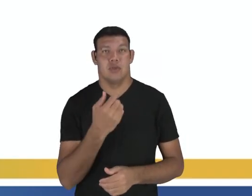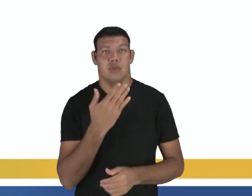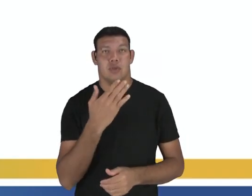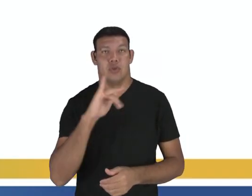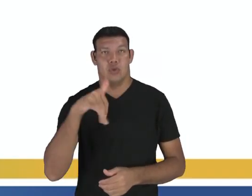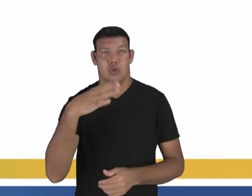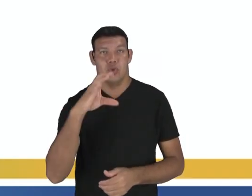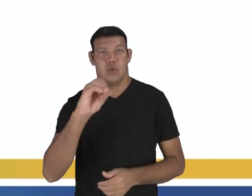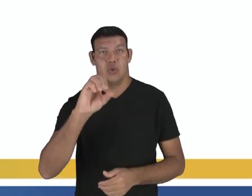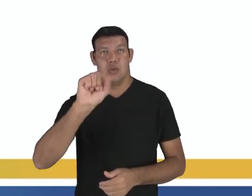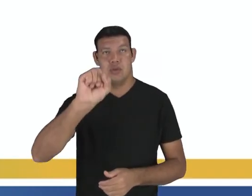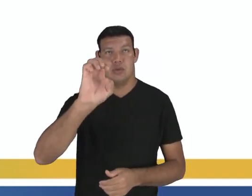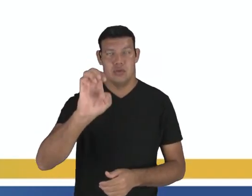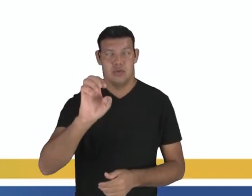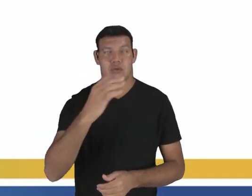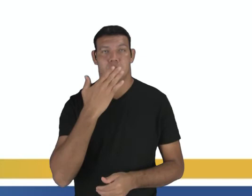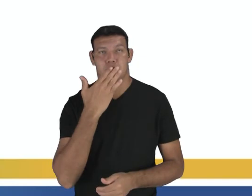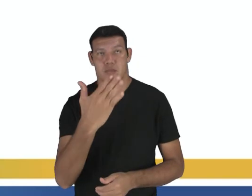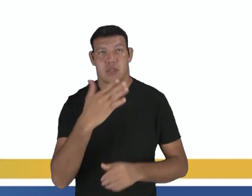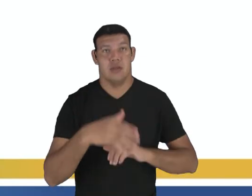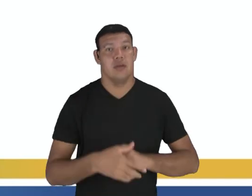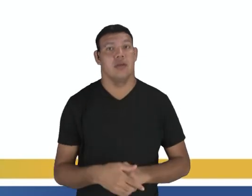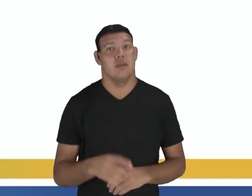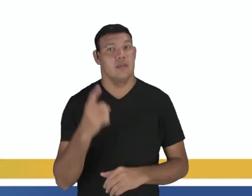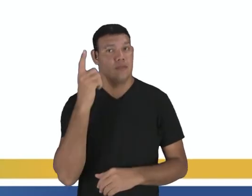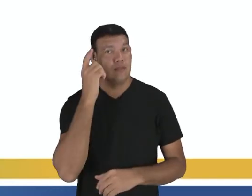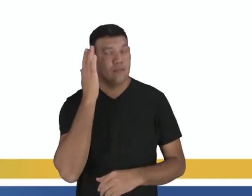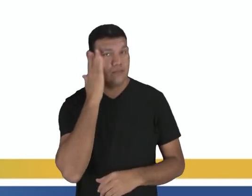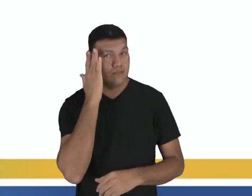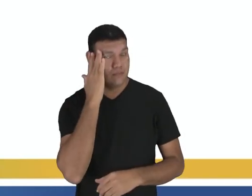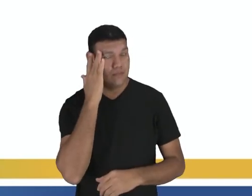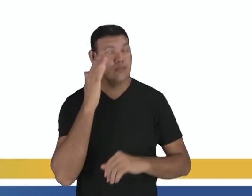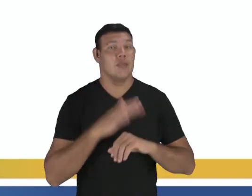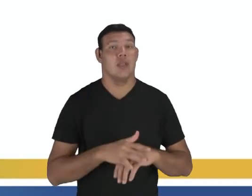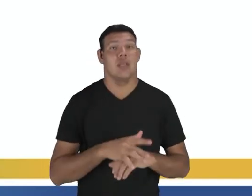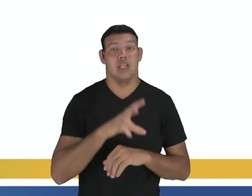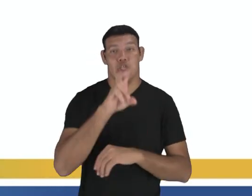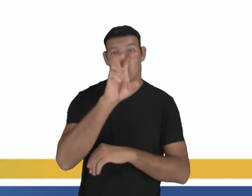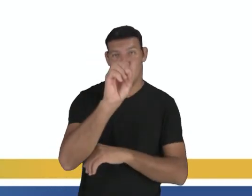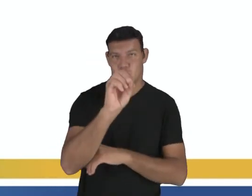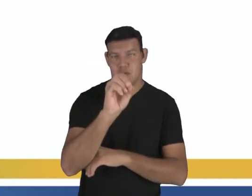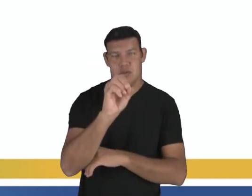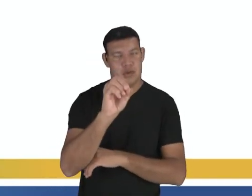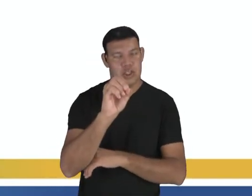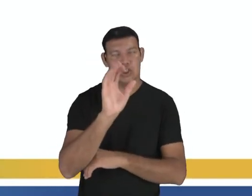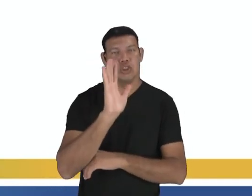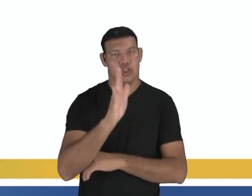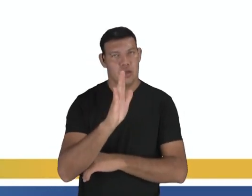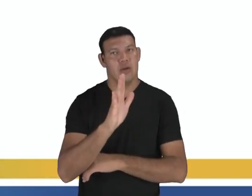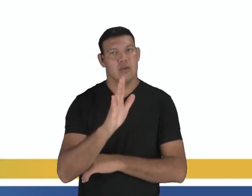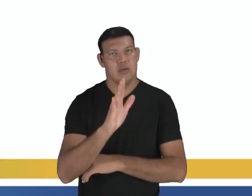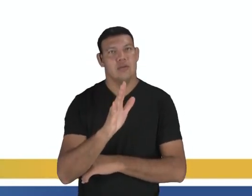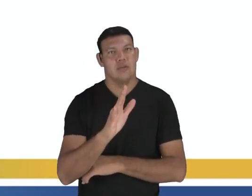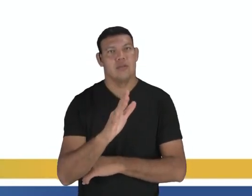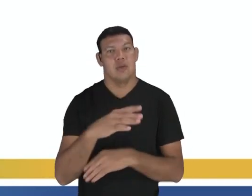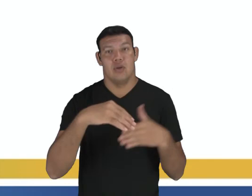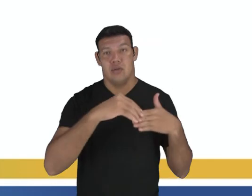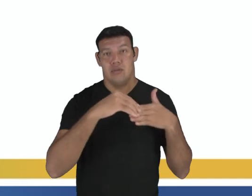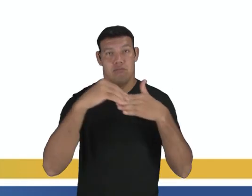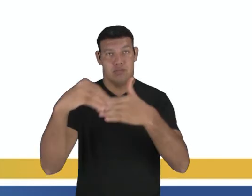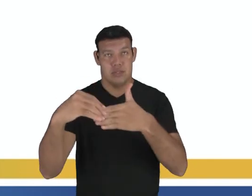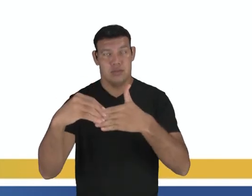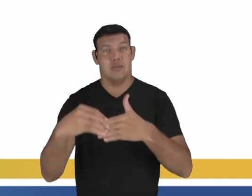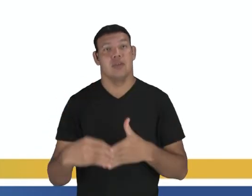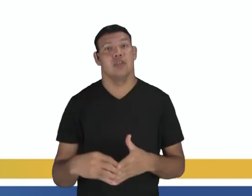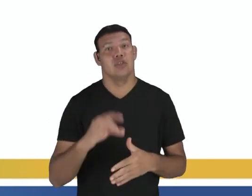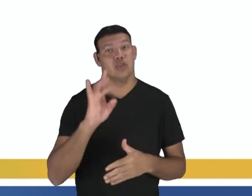da distância que ele vai percorrer, esses R$50 ele sempre vai cobrar. Só que ele cobra também mais